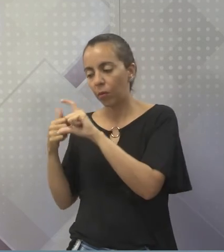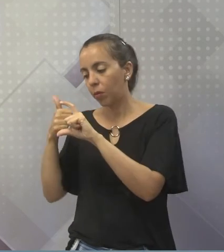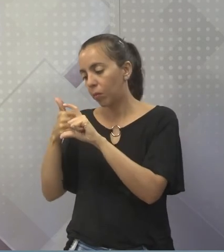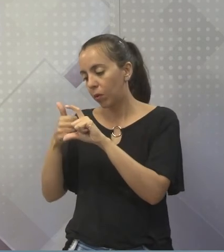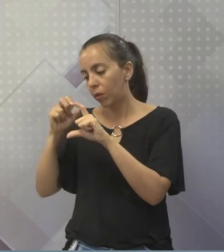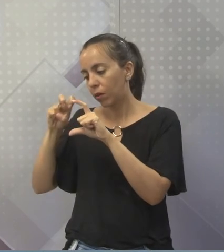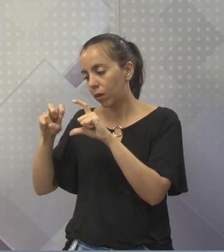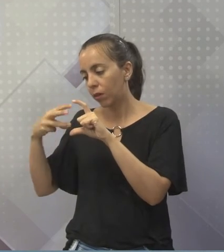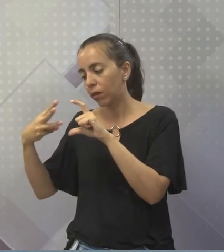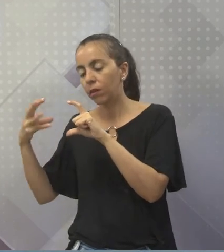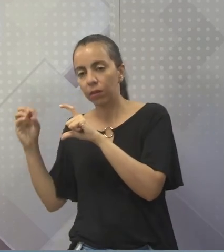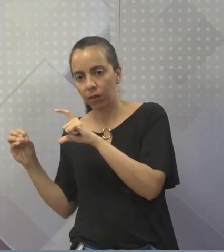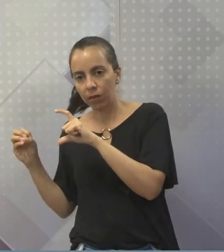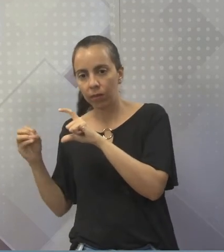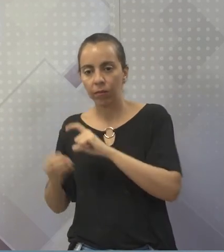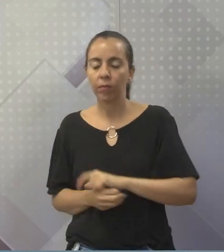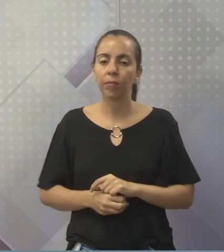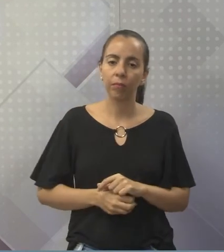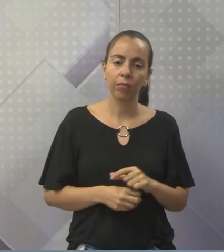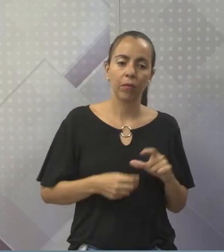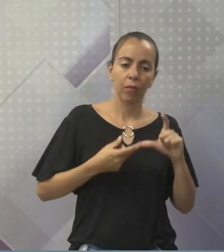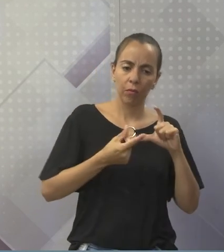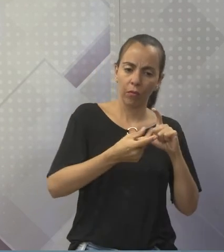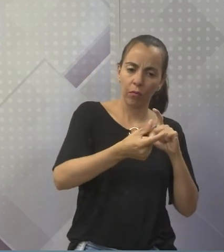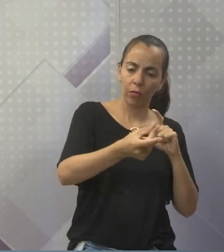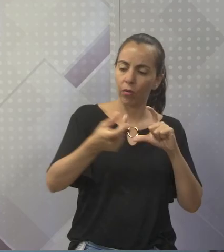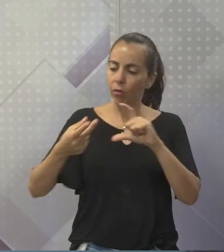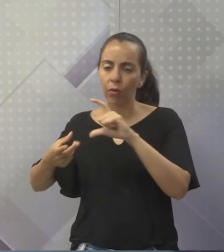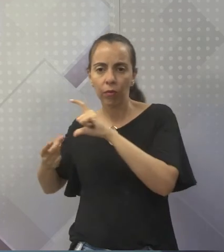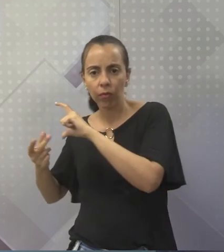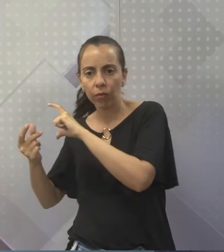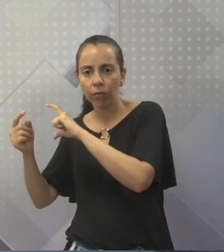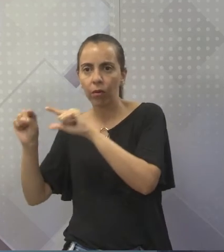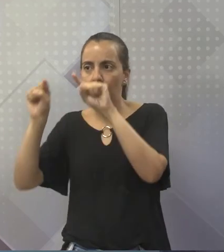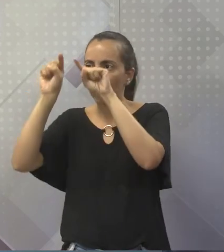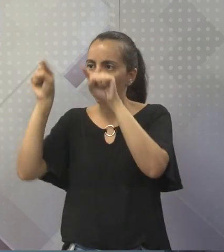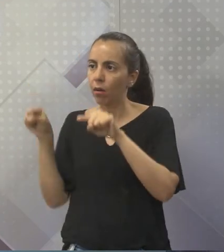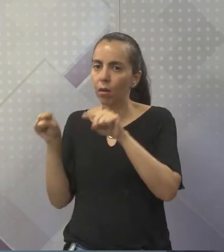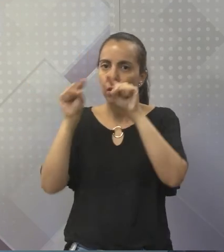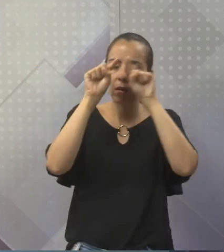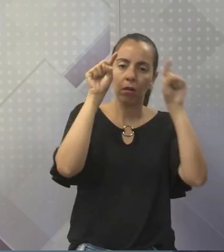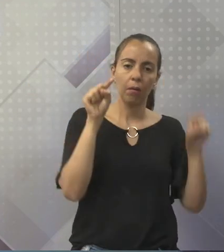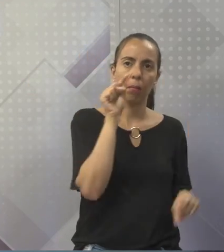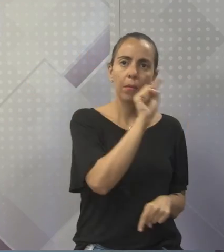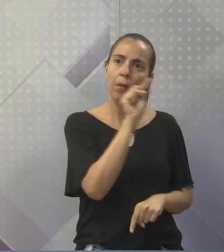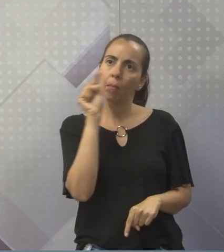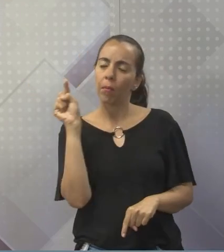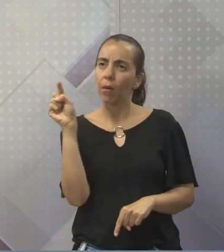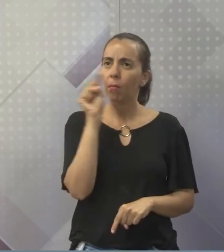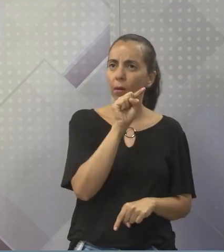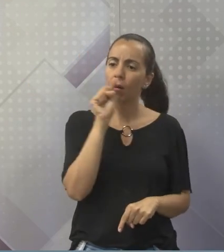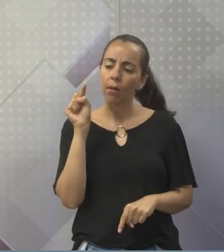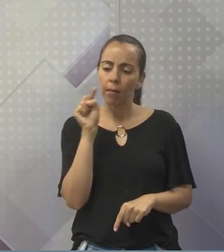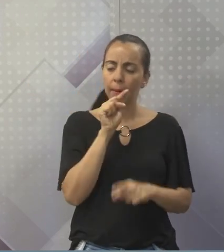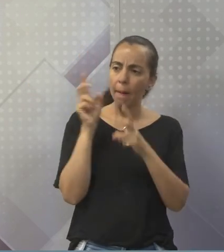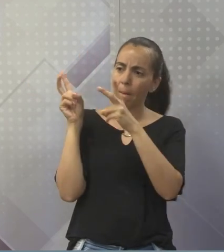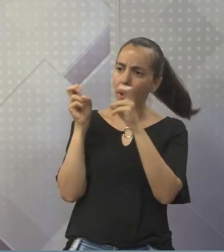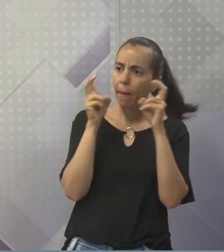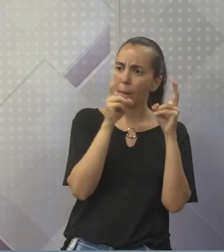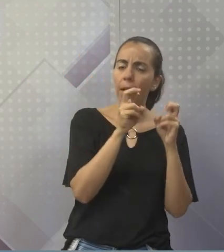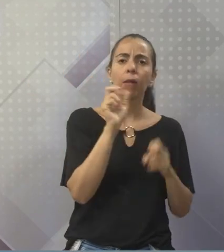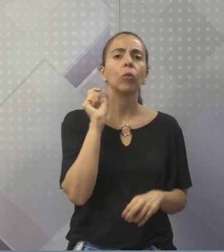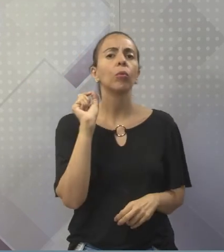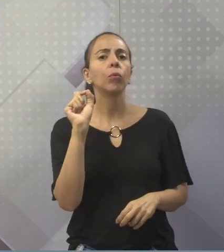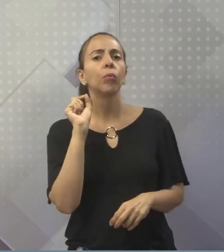3.530. Isto aqui é infinito aqui também. Mas o que é que a gente consegue perceber nesse diagrama? Que o zero